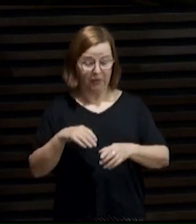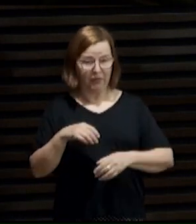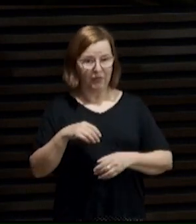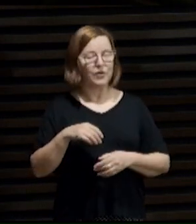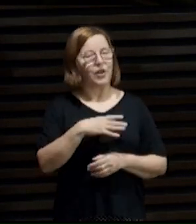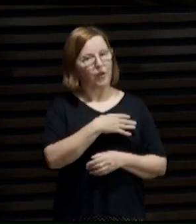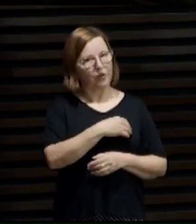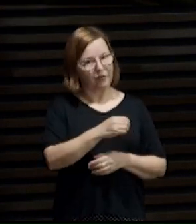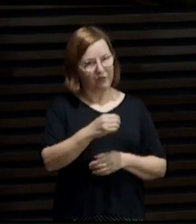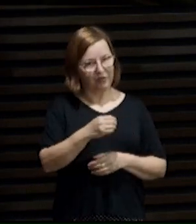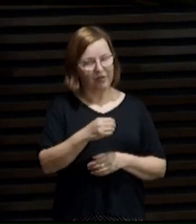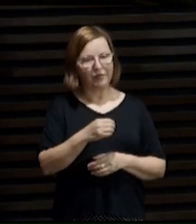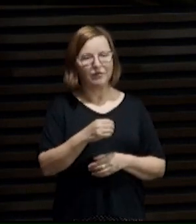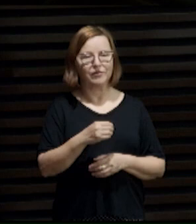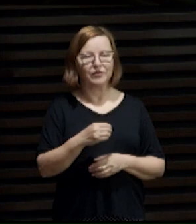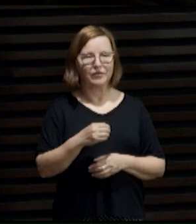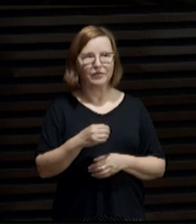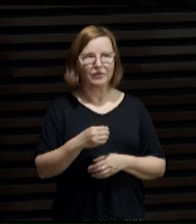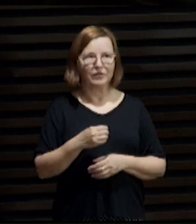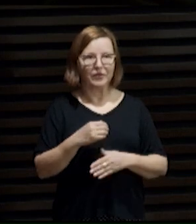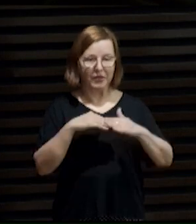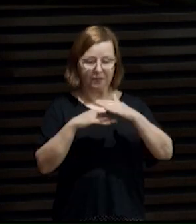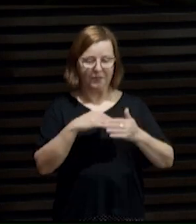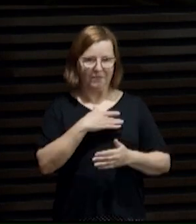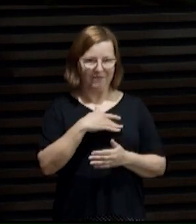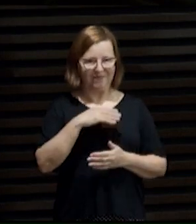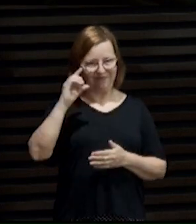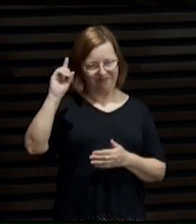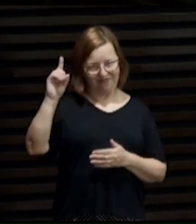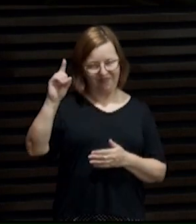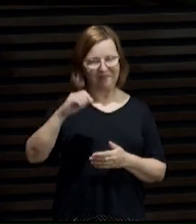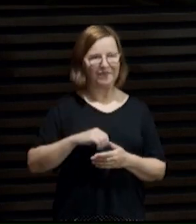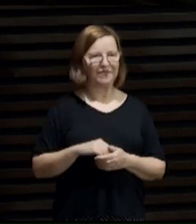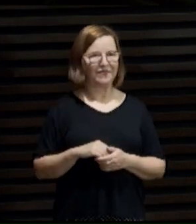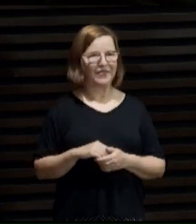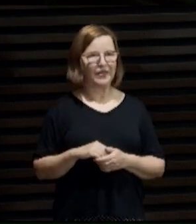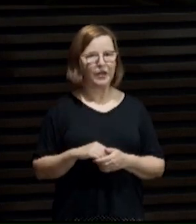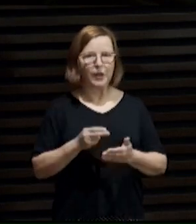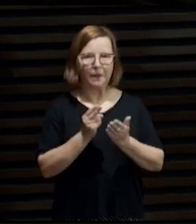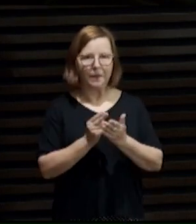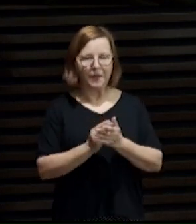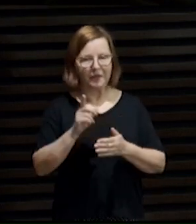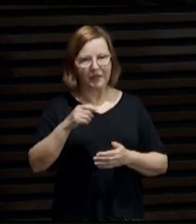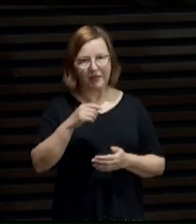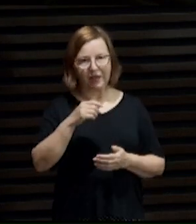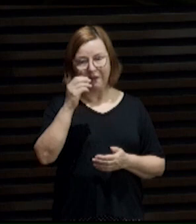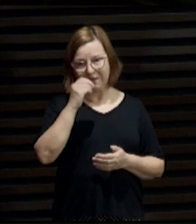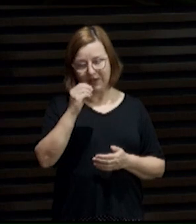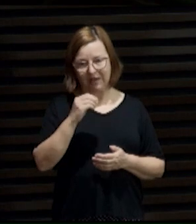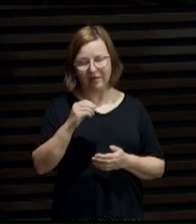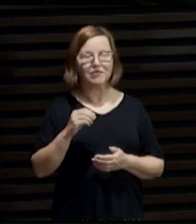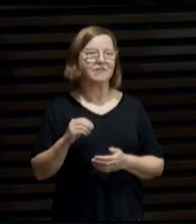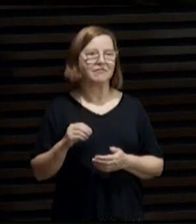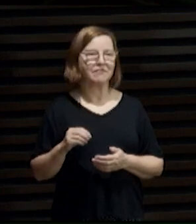misericórdia. É a mulher que faz tudo isso. Então, apesar de ser frágil num sentido, ela é uma planta